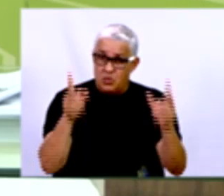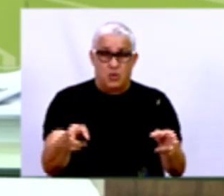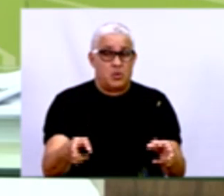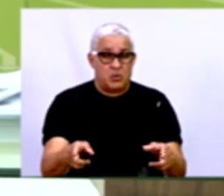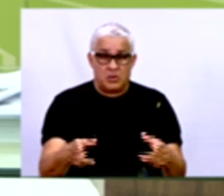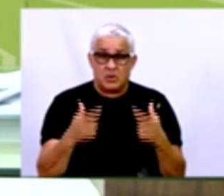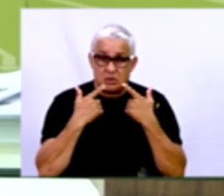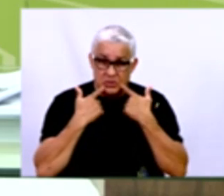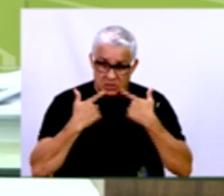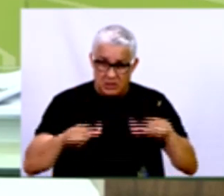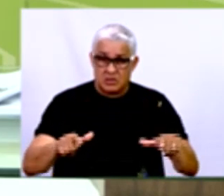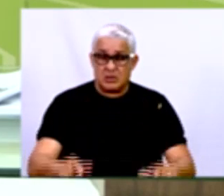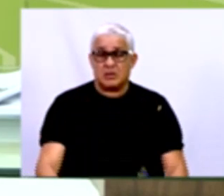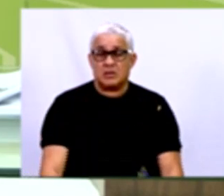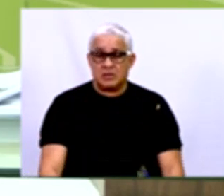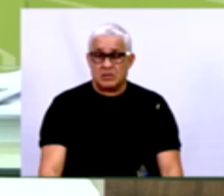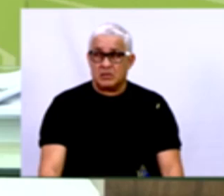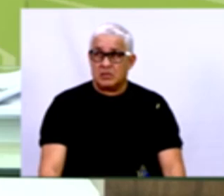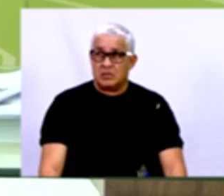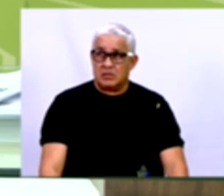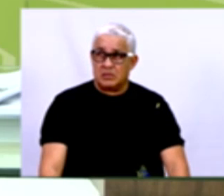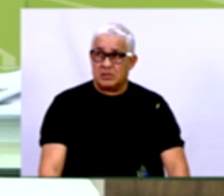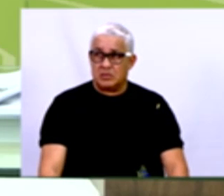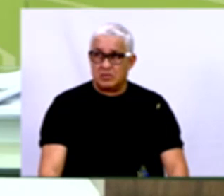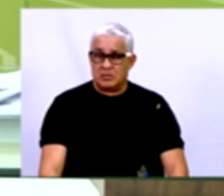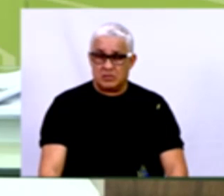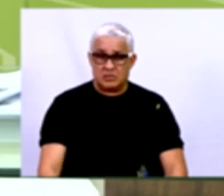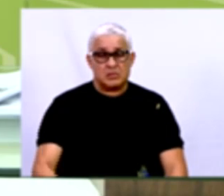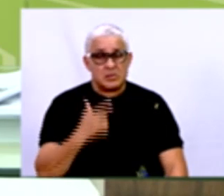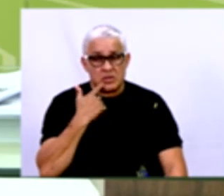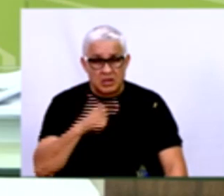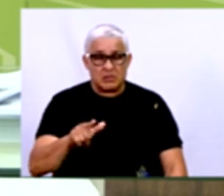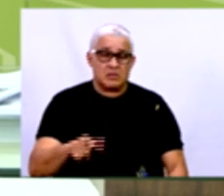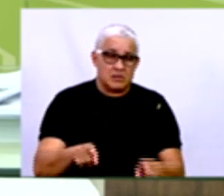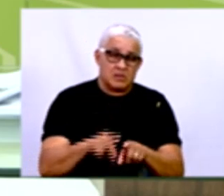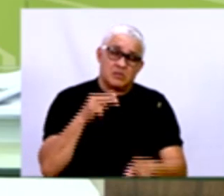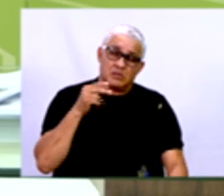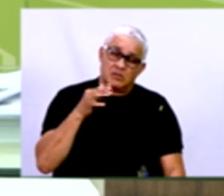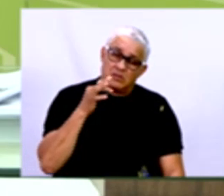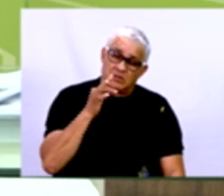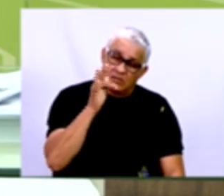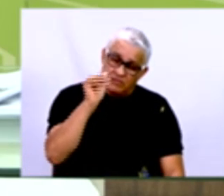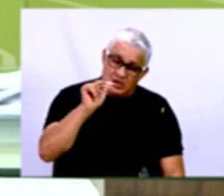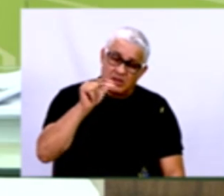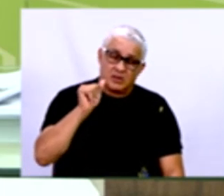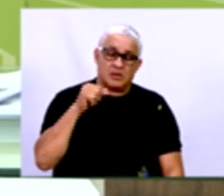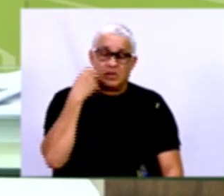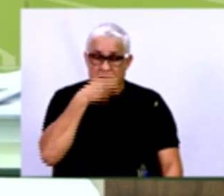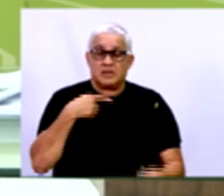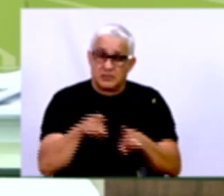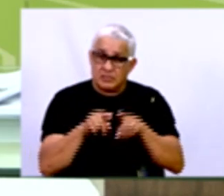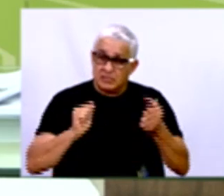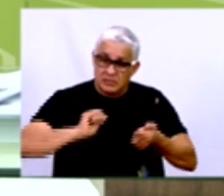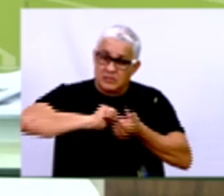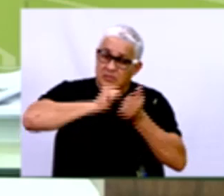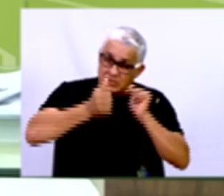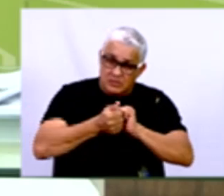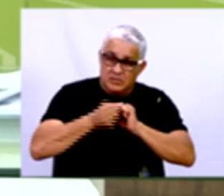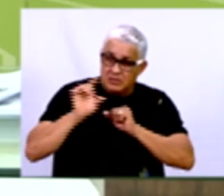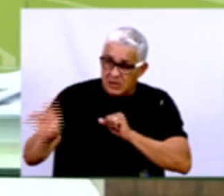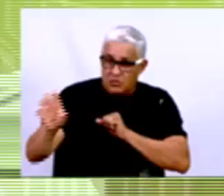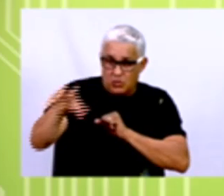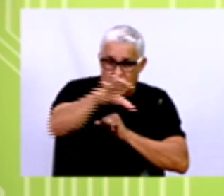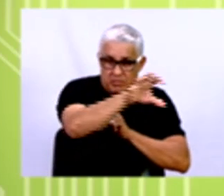dia, conforme a situação, a língua, a fala que nós vamos utilizar também precisa estar adequada a cada